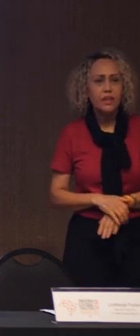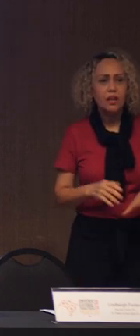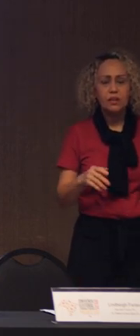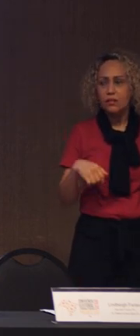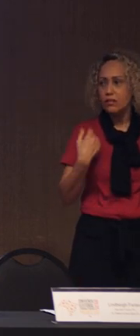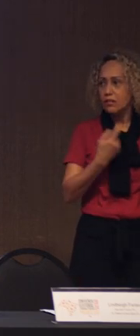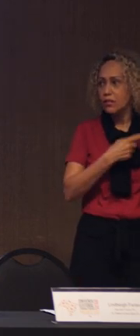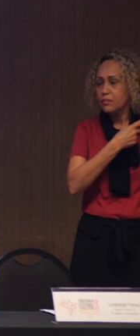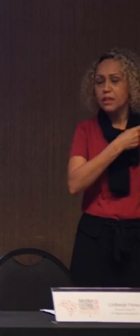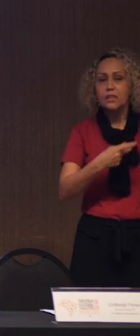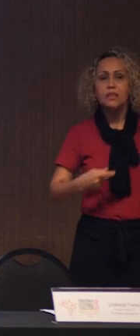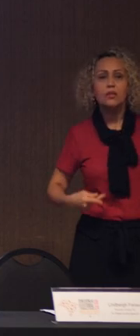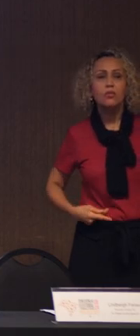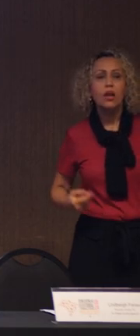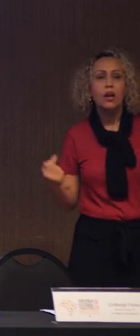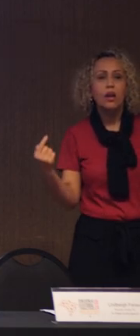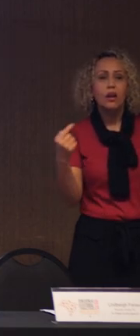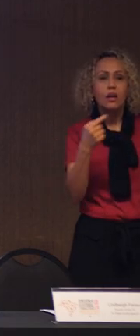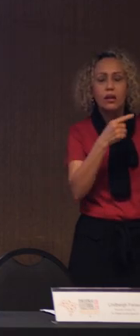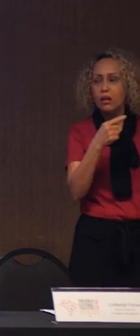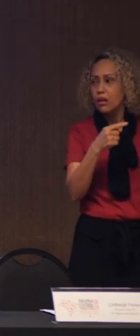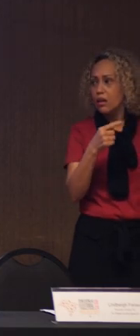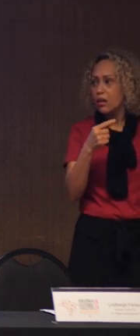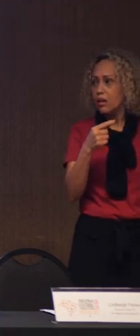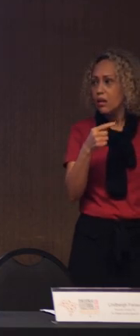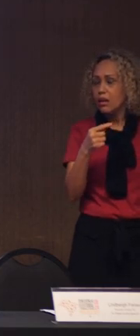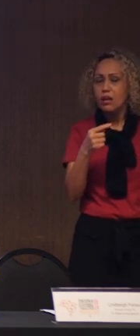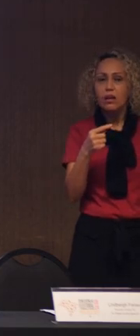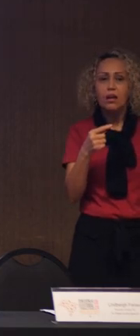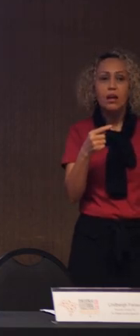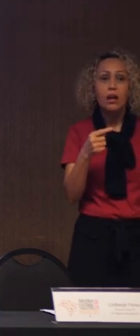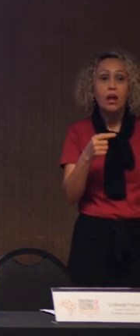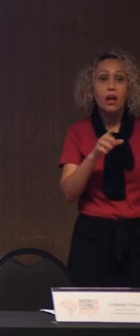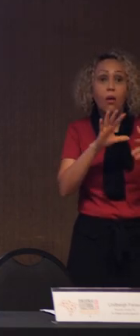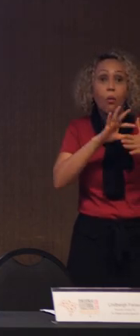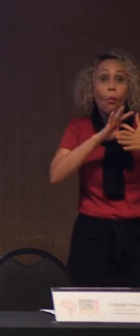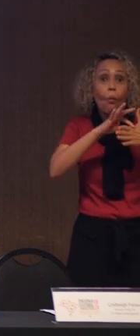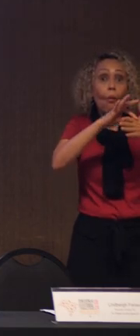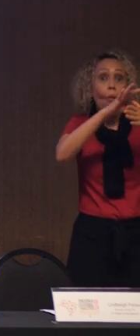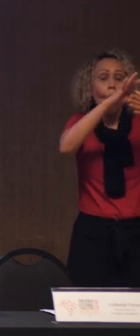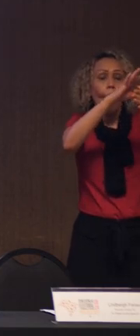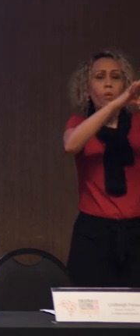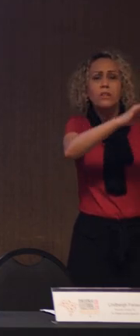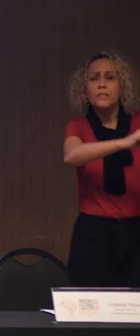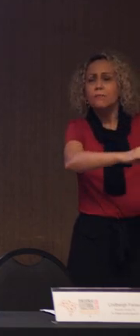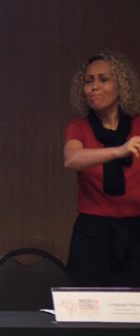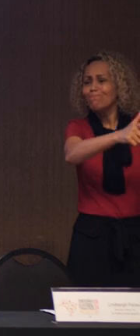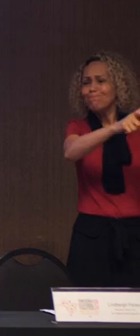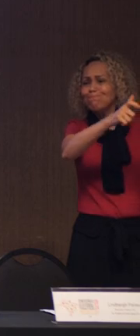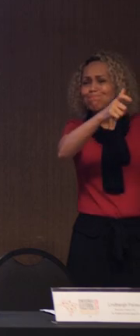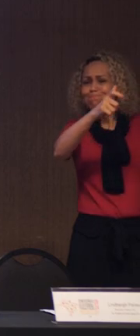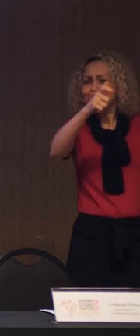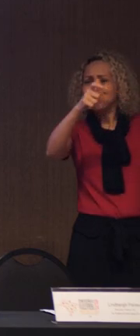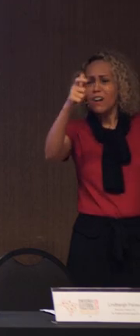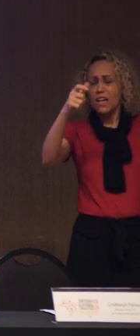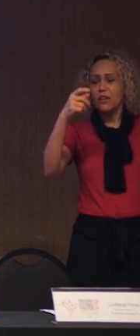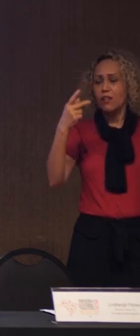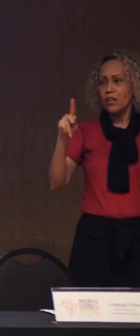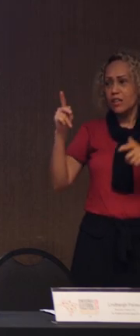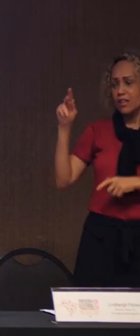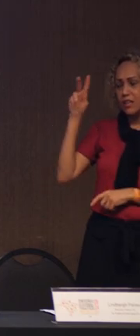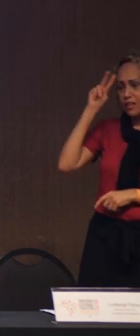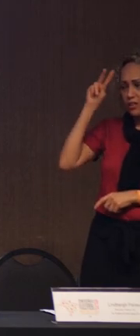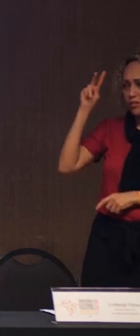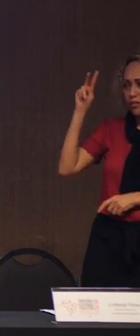Para concluir, o nosso presidente Lula é o maior líder popular da história do Brasil. Não terá outro, porque é uma